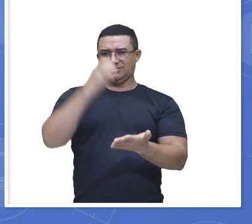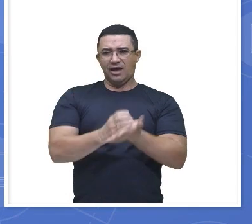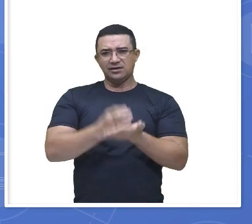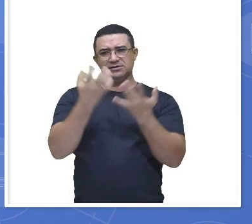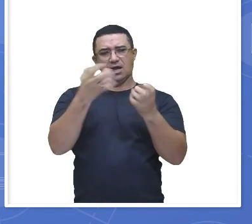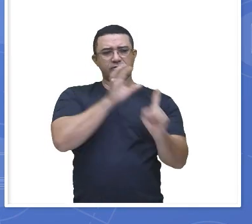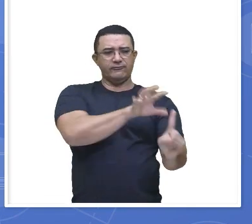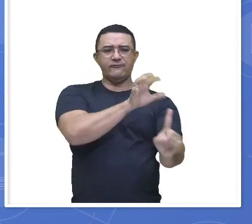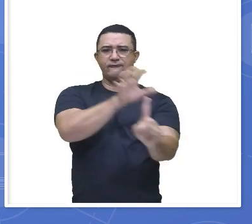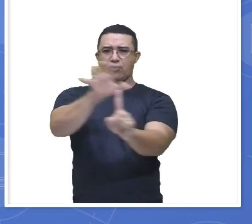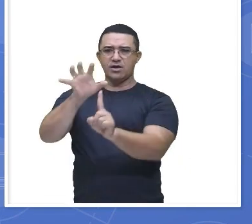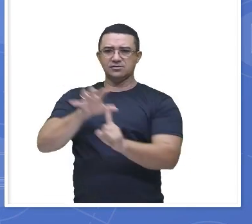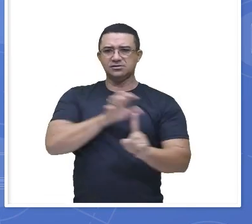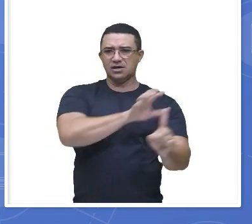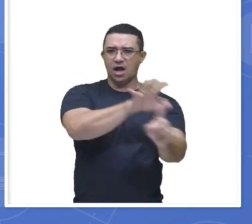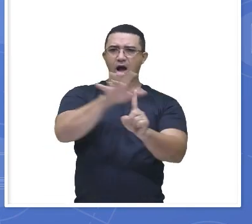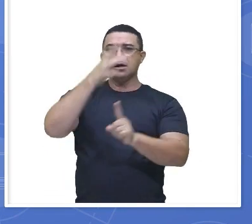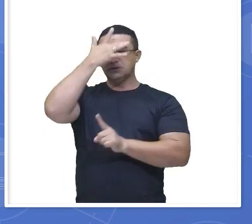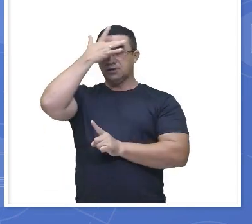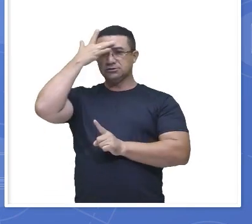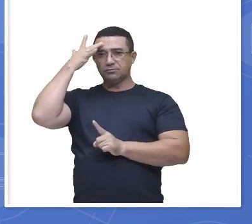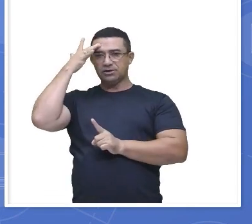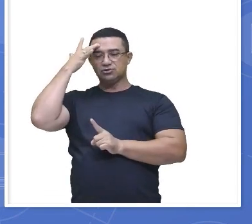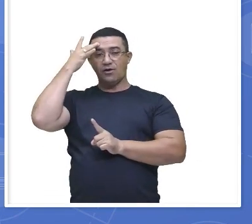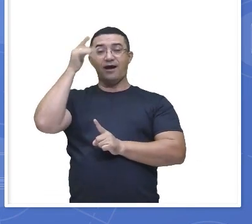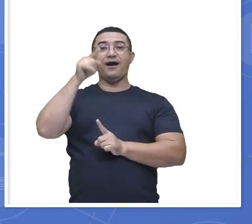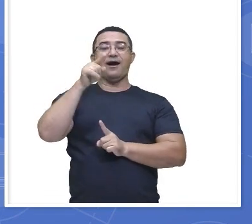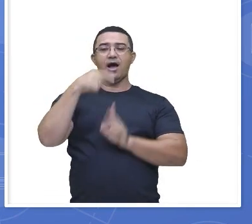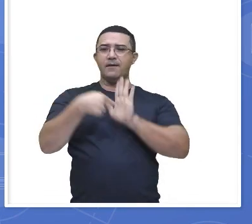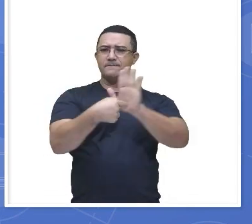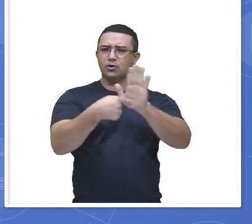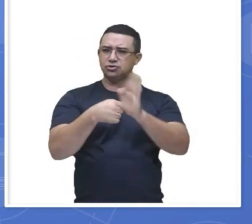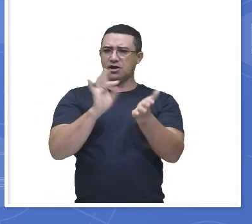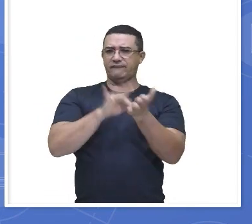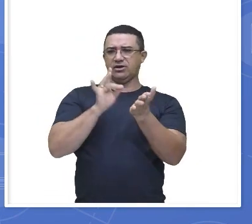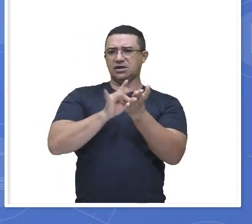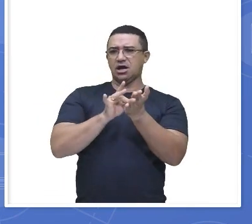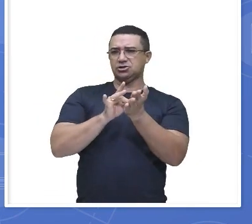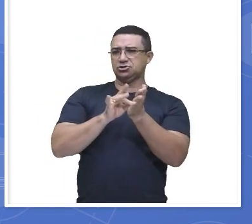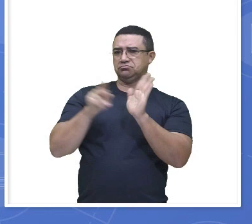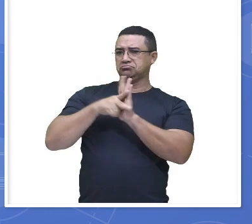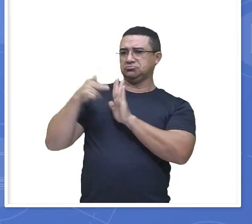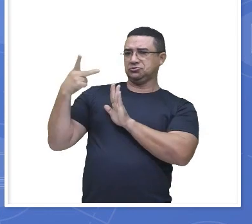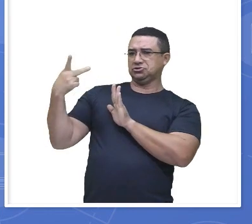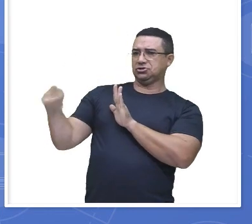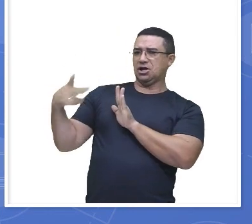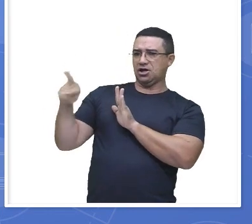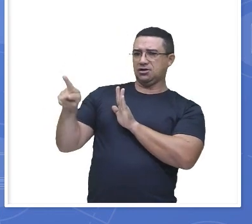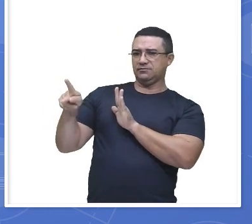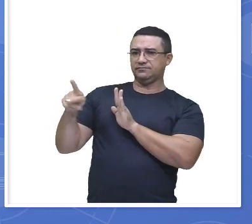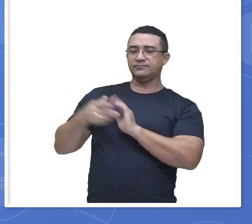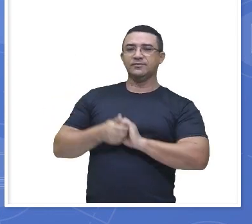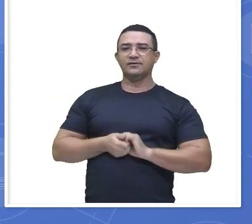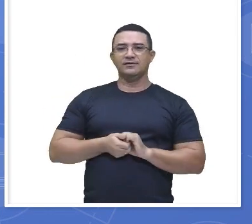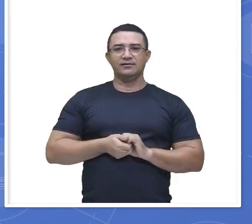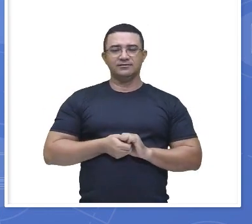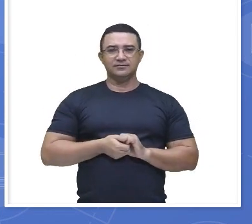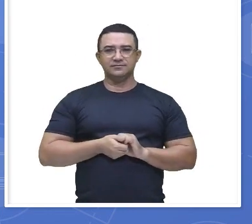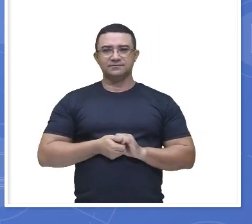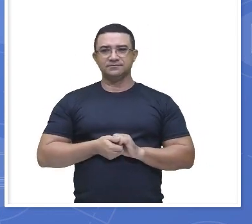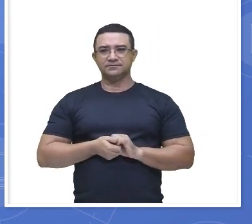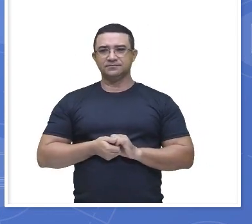influenciar o leitor ouvinte, convencendo-o da verdade do seu posicionamento. Então, olha só, essa informação que é bastante